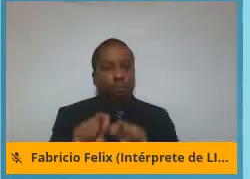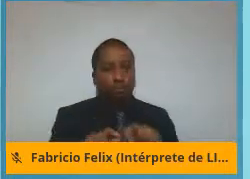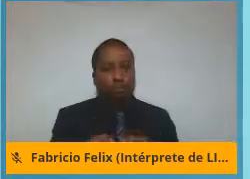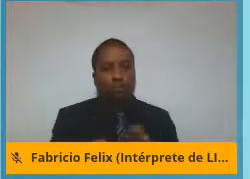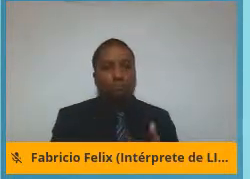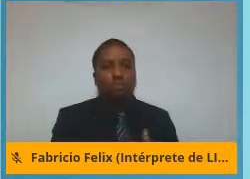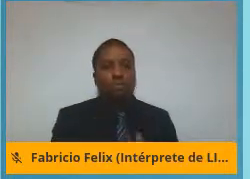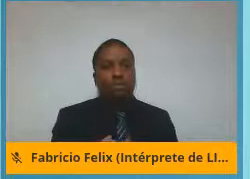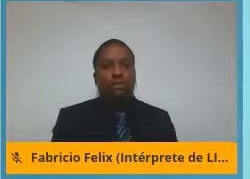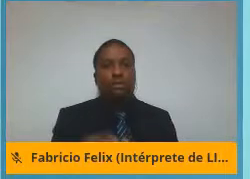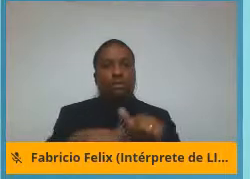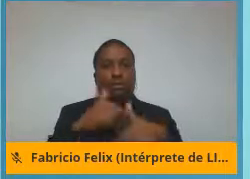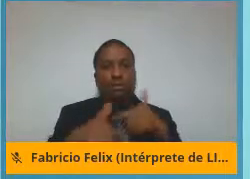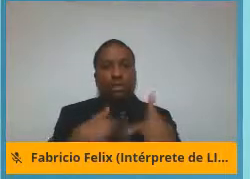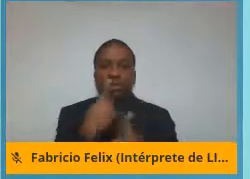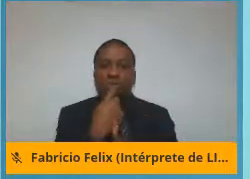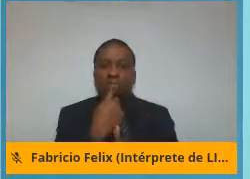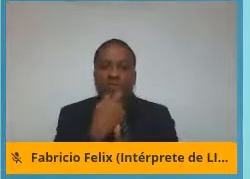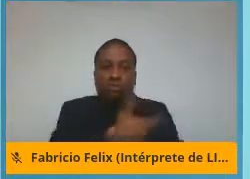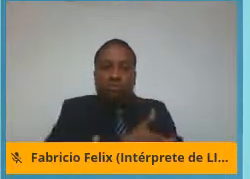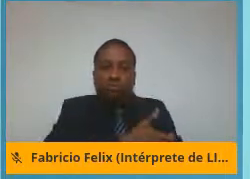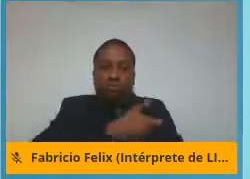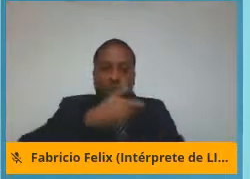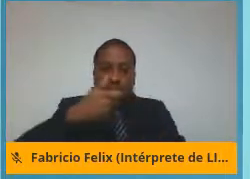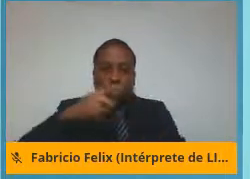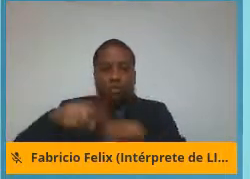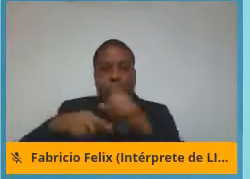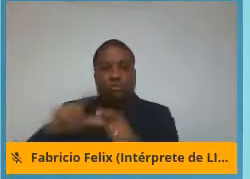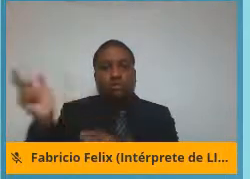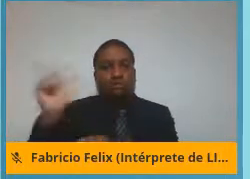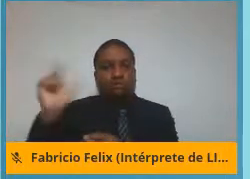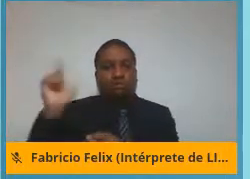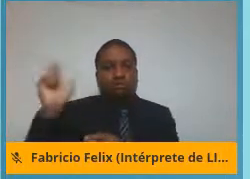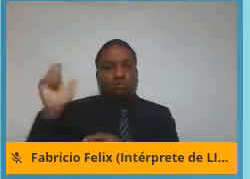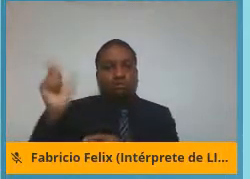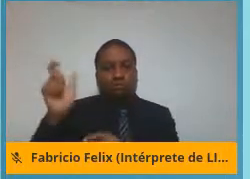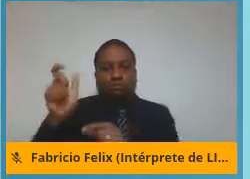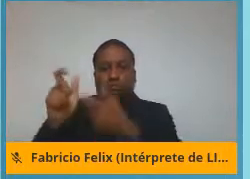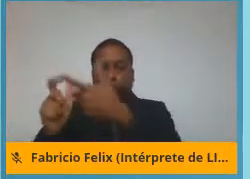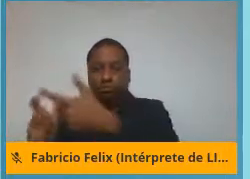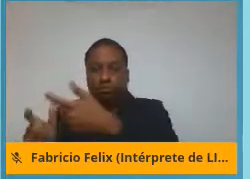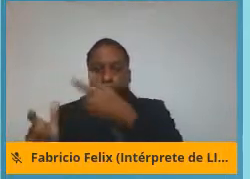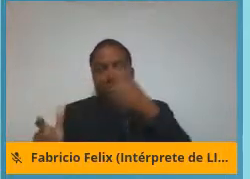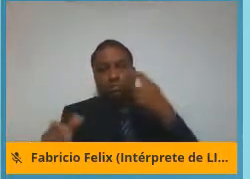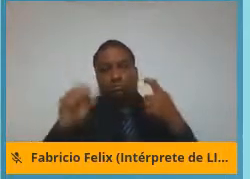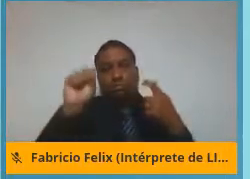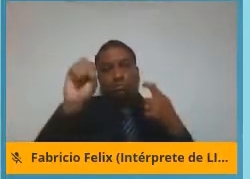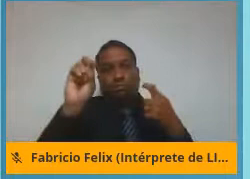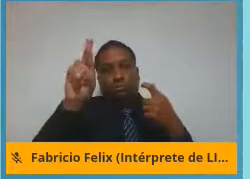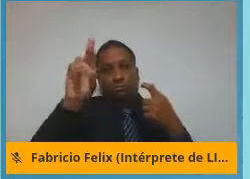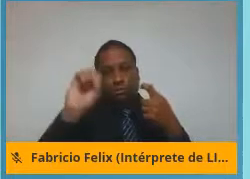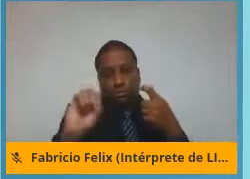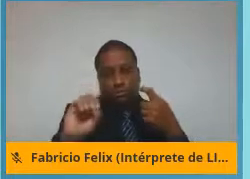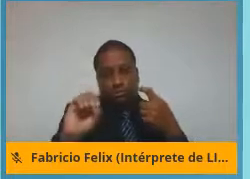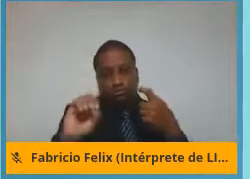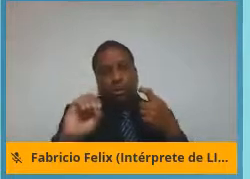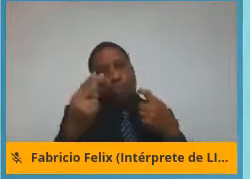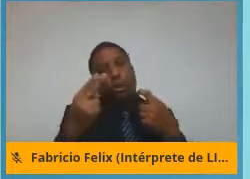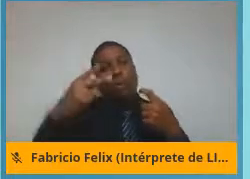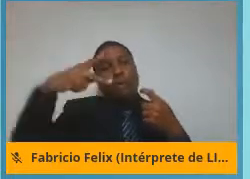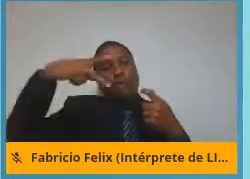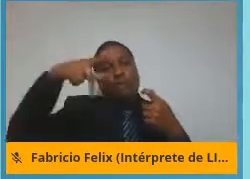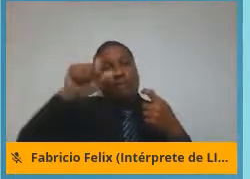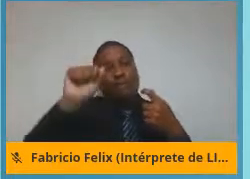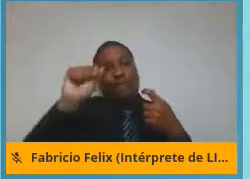o sangue que foi colhido e a gente depois centrifuga e obtém o soro, né? O soro ou o plasma, que é a parte líquidazinha do sangue. Já